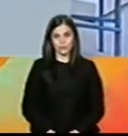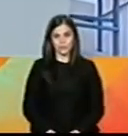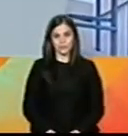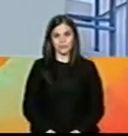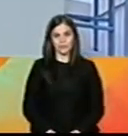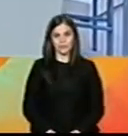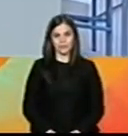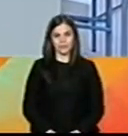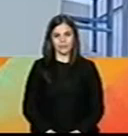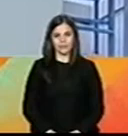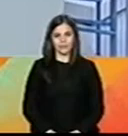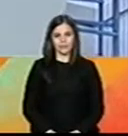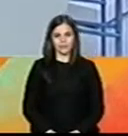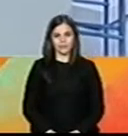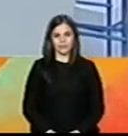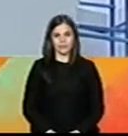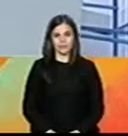ele.